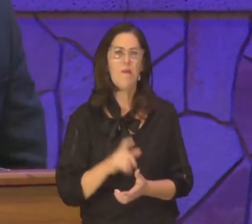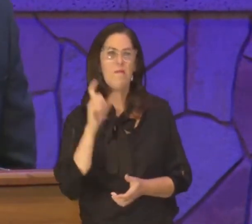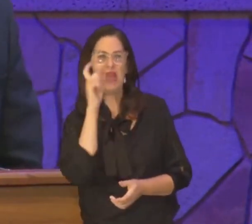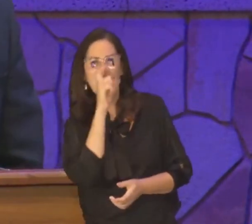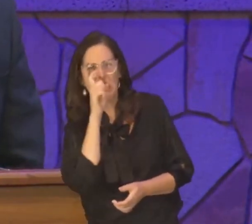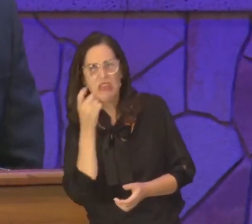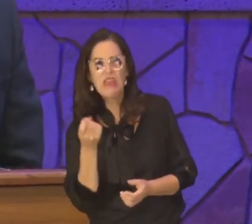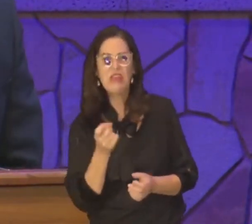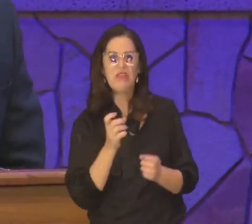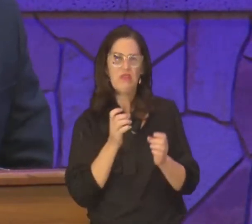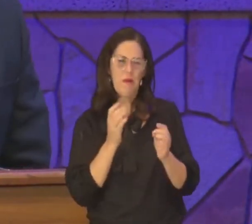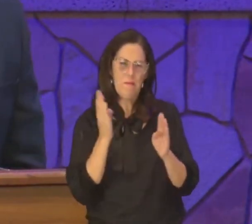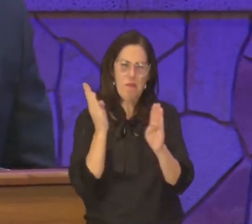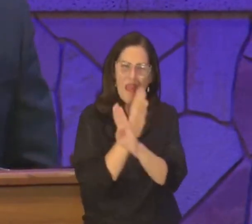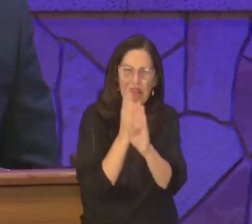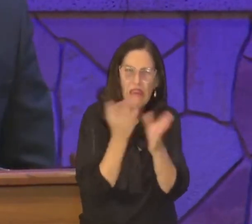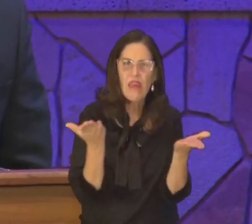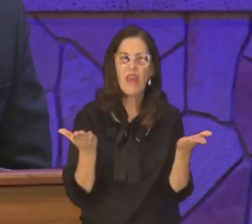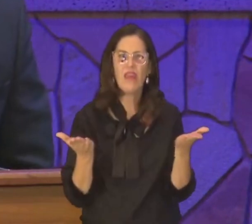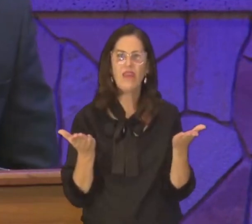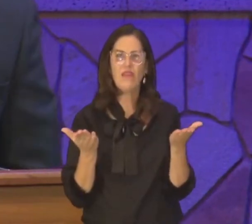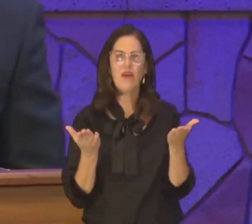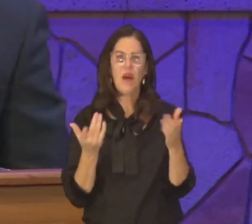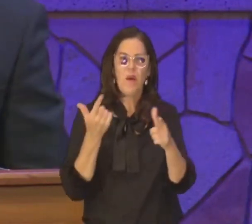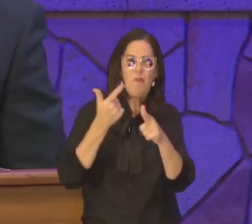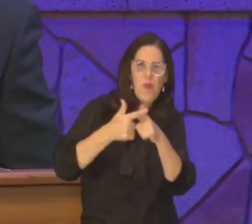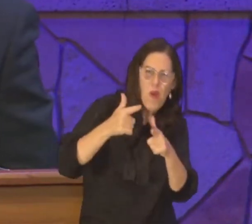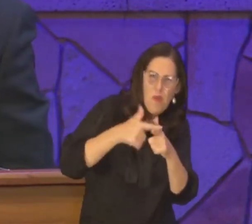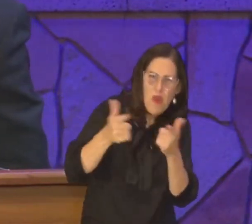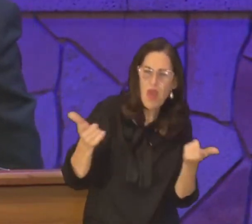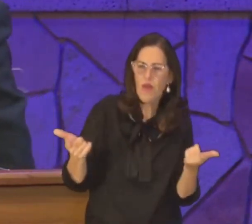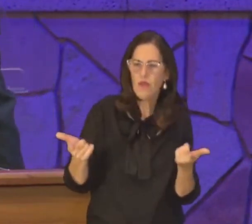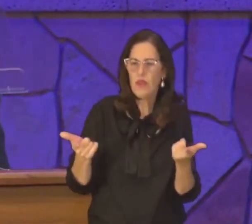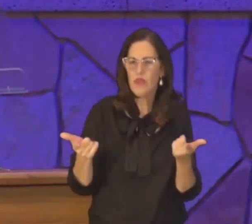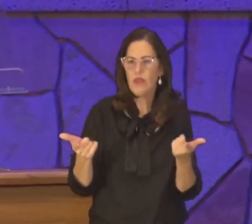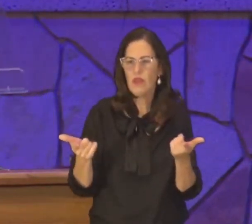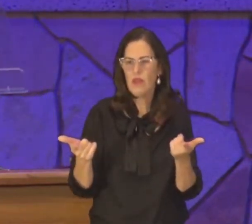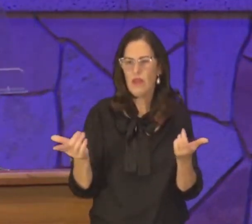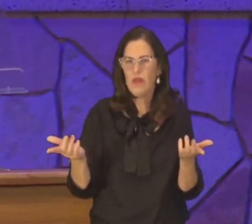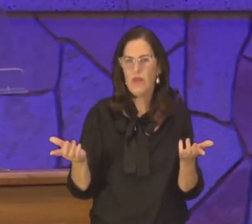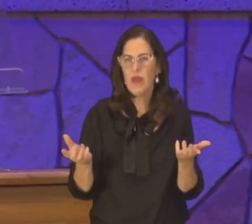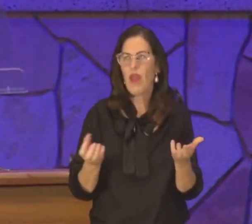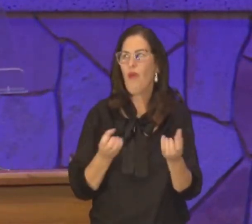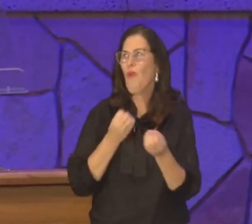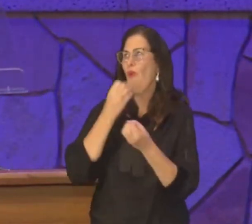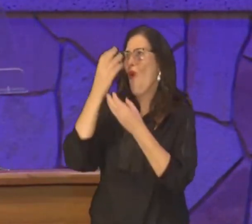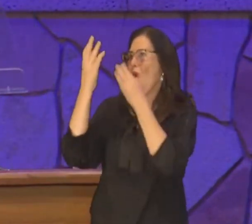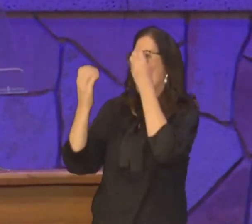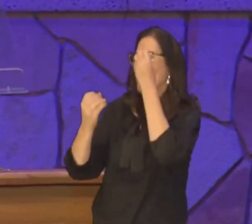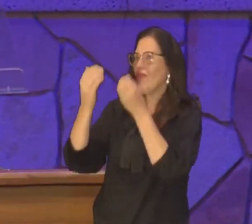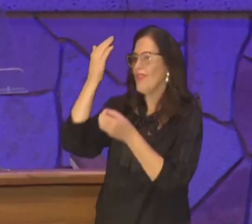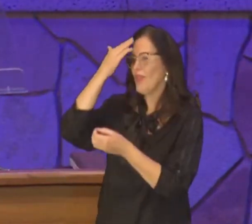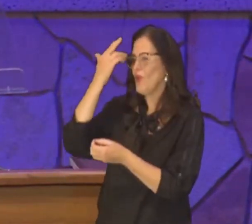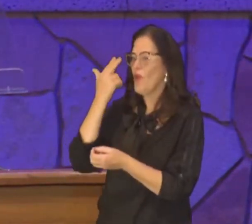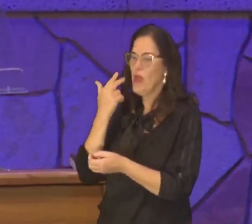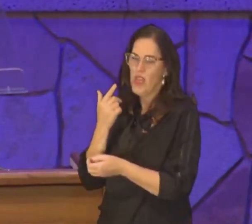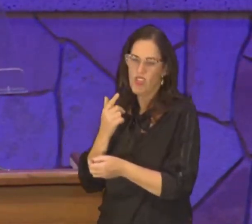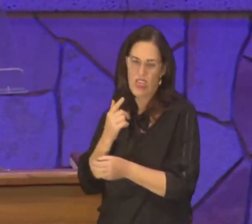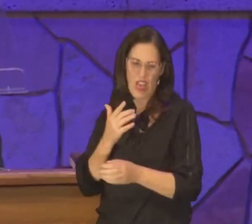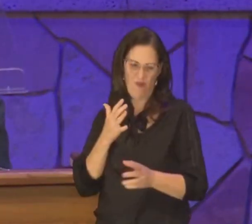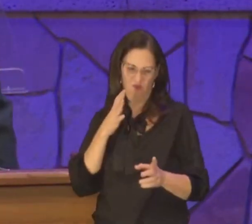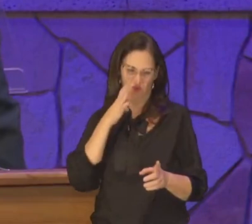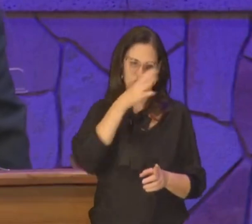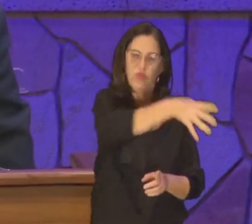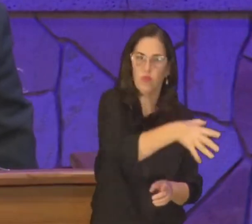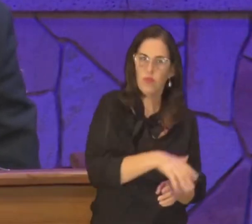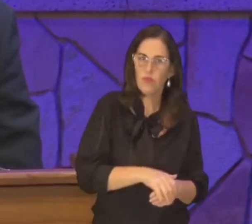mentindo, perseguindo, criando problema para que eles professassem naturalmente a sua fé. Mas